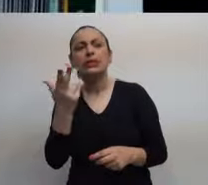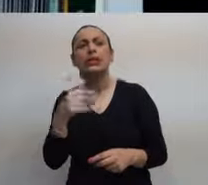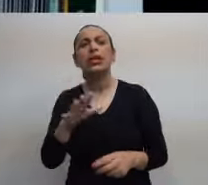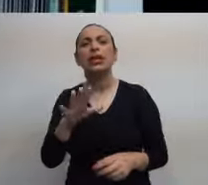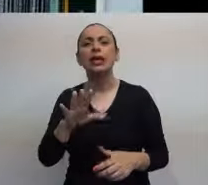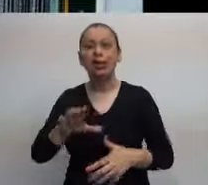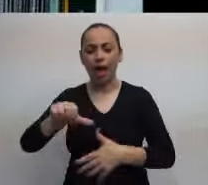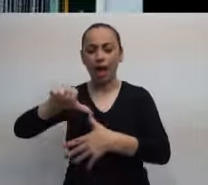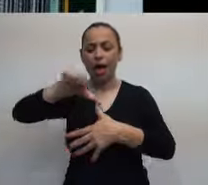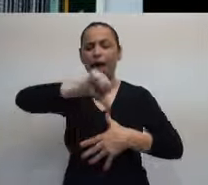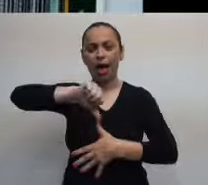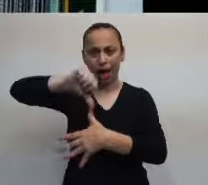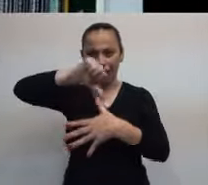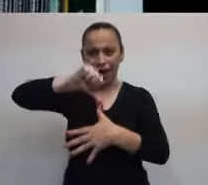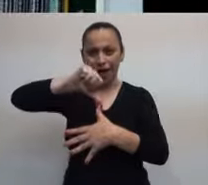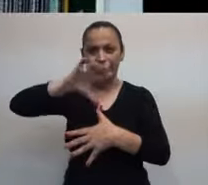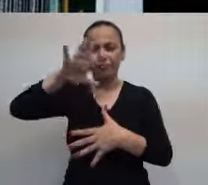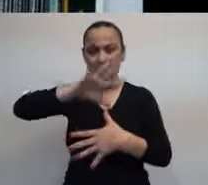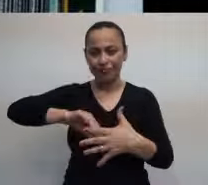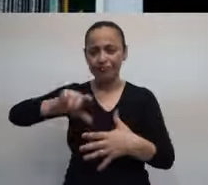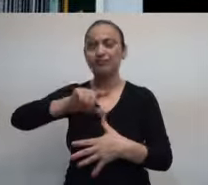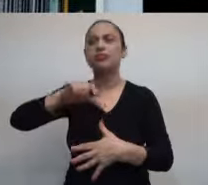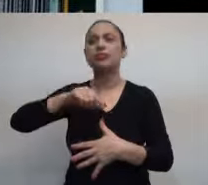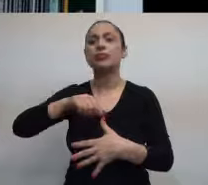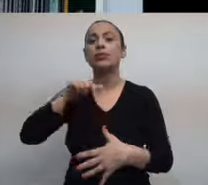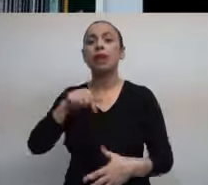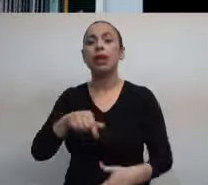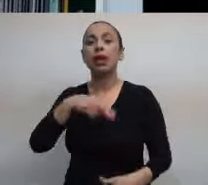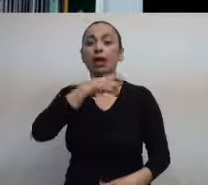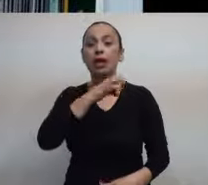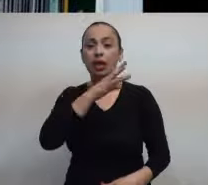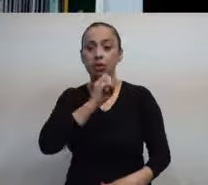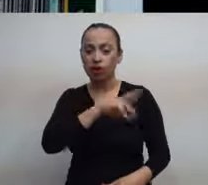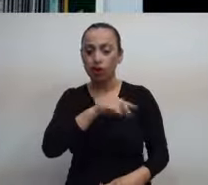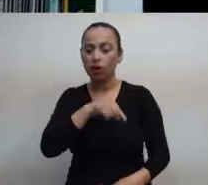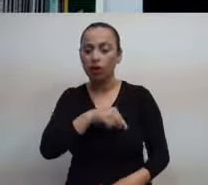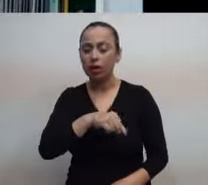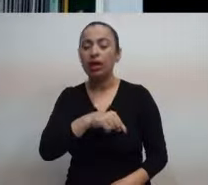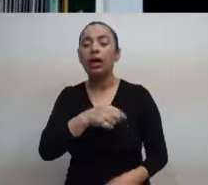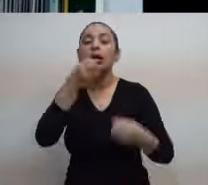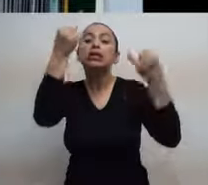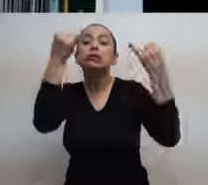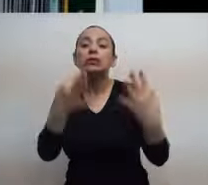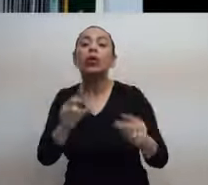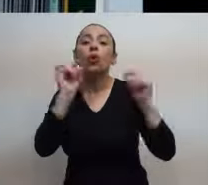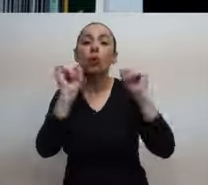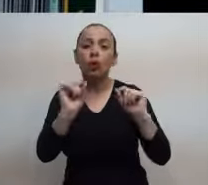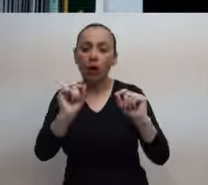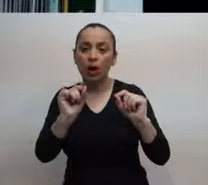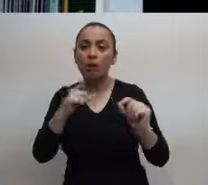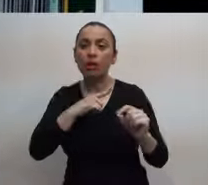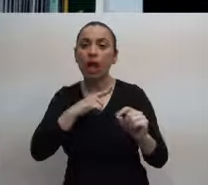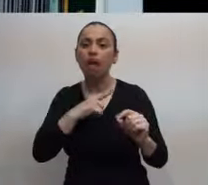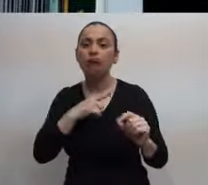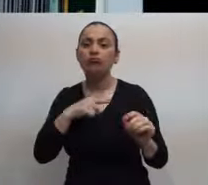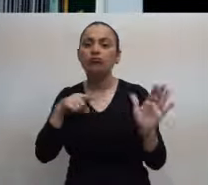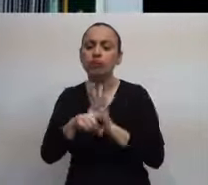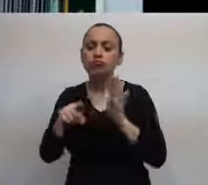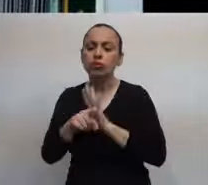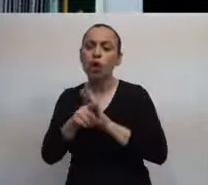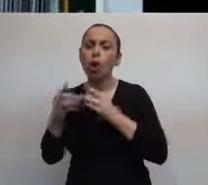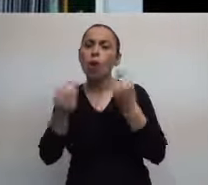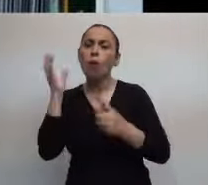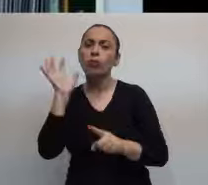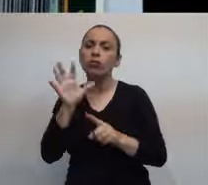um universo latino-americano, no caso, Néstor Campini, apresenta uma contestação